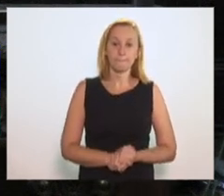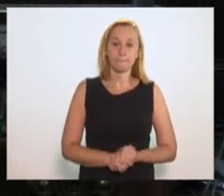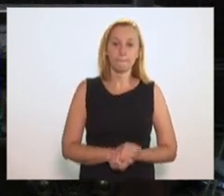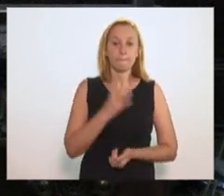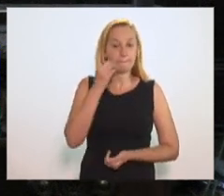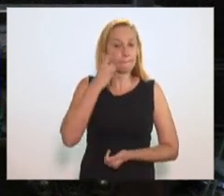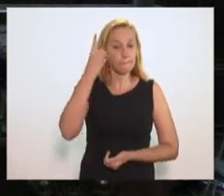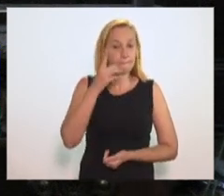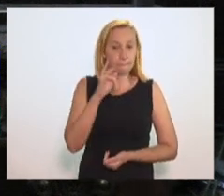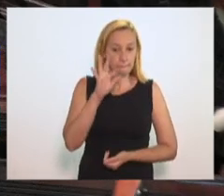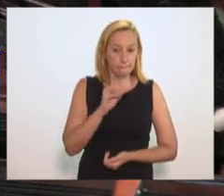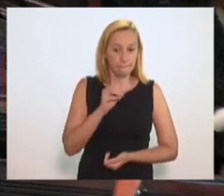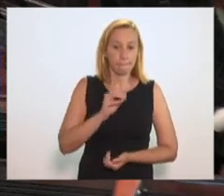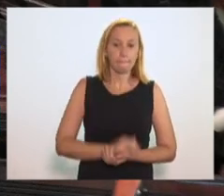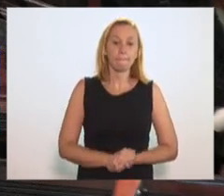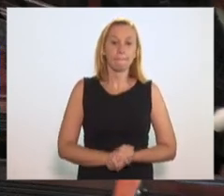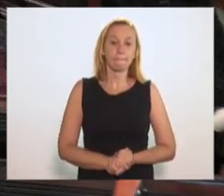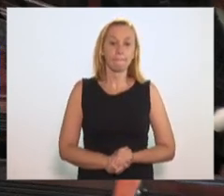Flávio Serafini